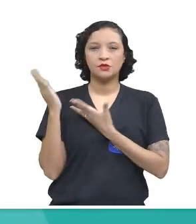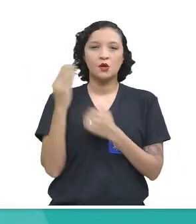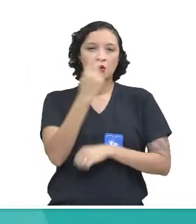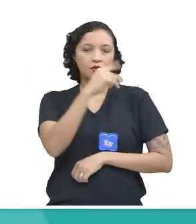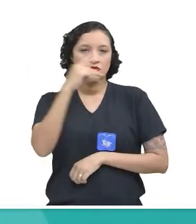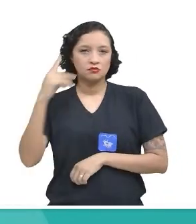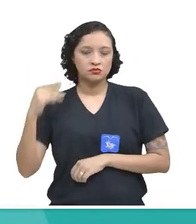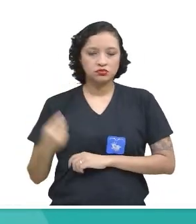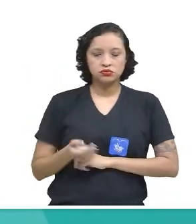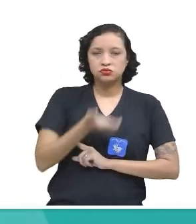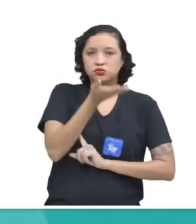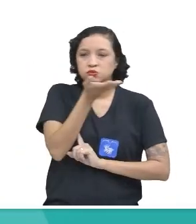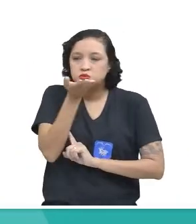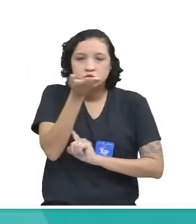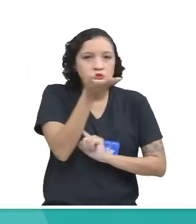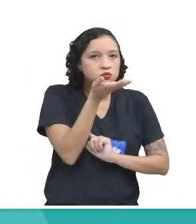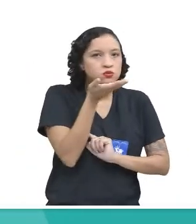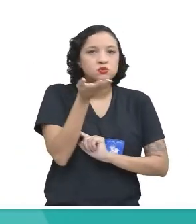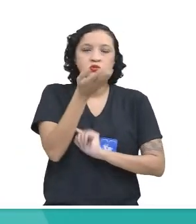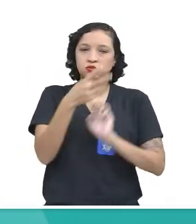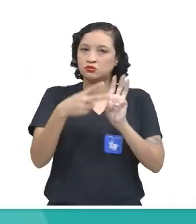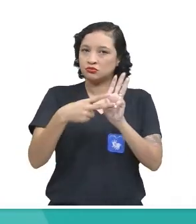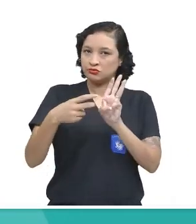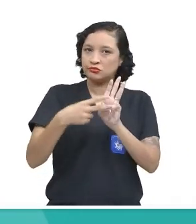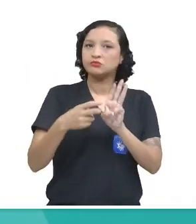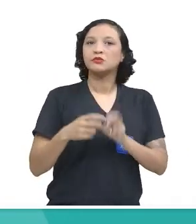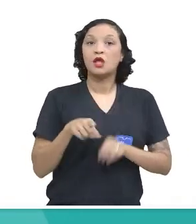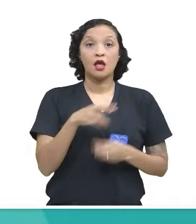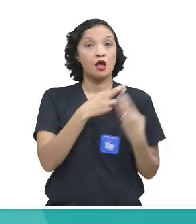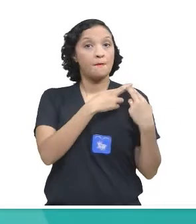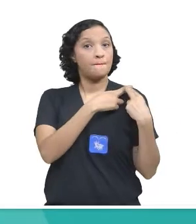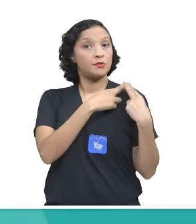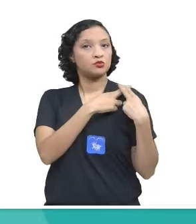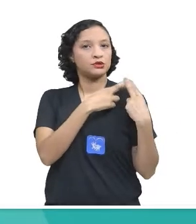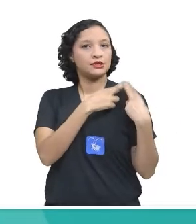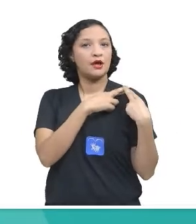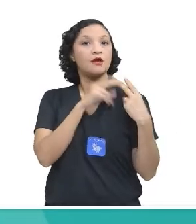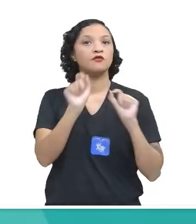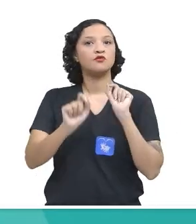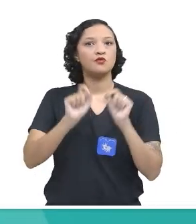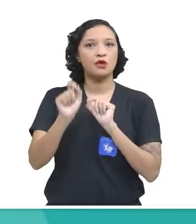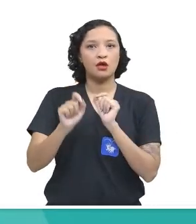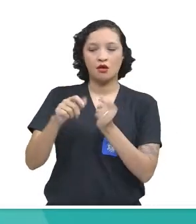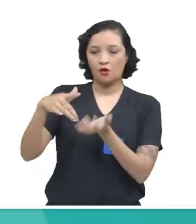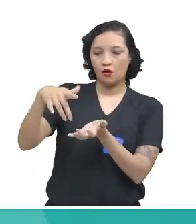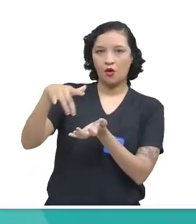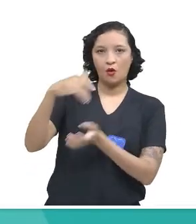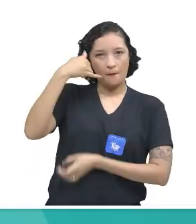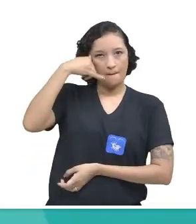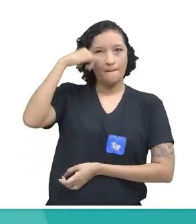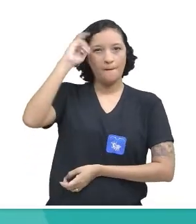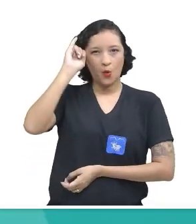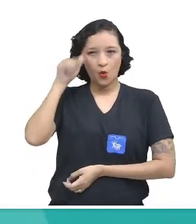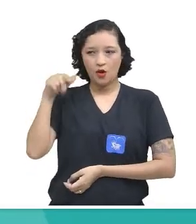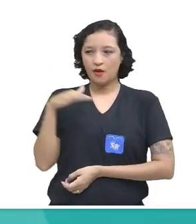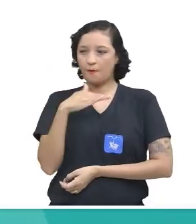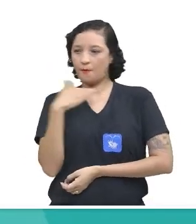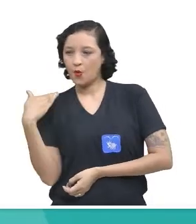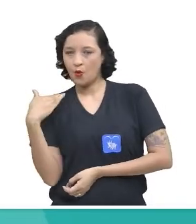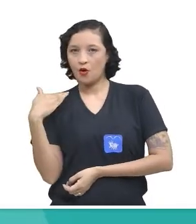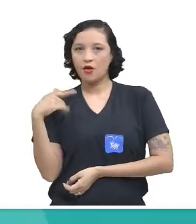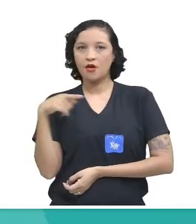por trazer o boi de volta, como vocês estão vendo aqui, ó, o nosso pajé, o boi de volta à vida,